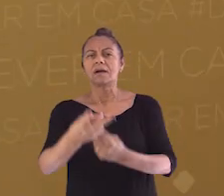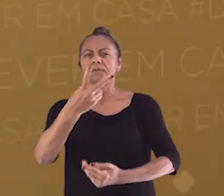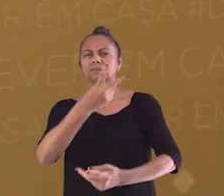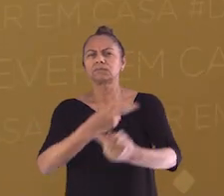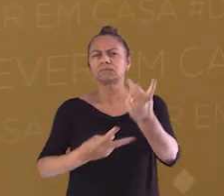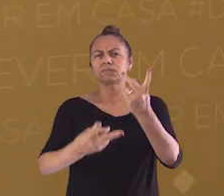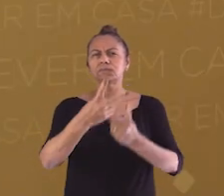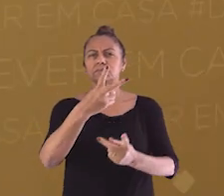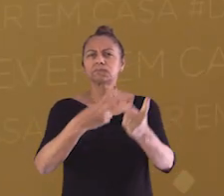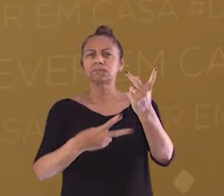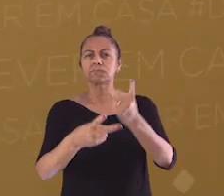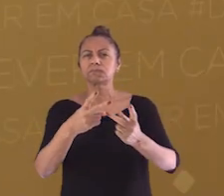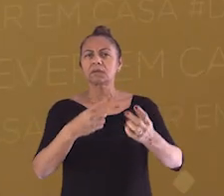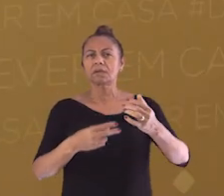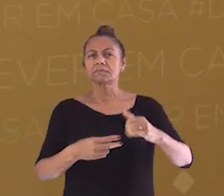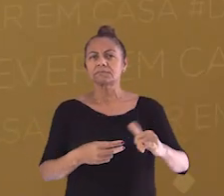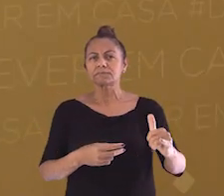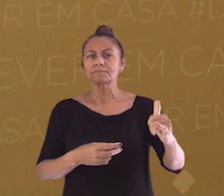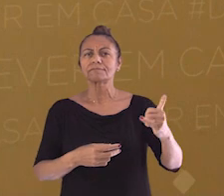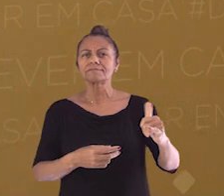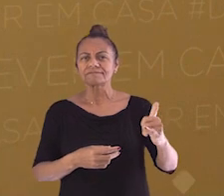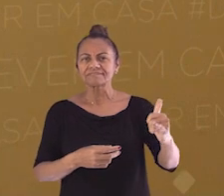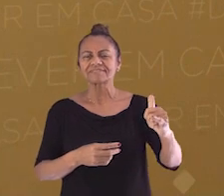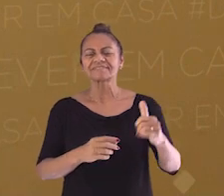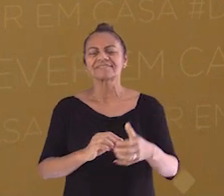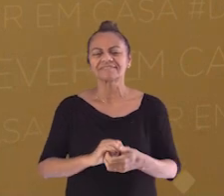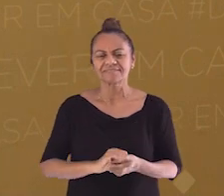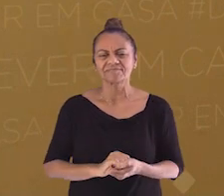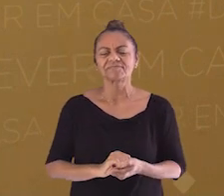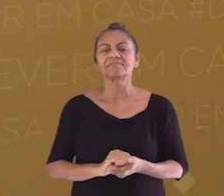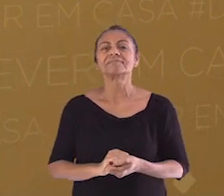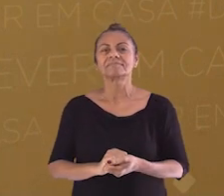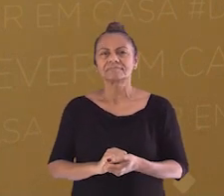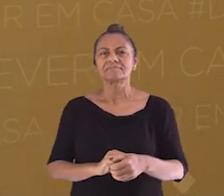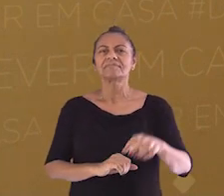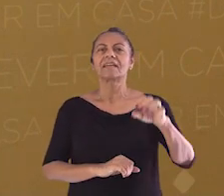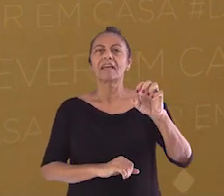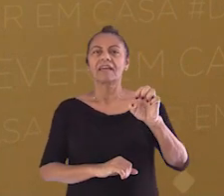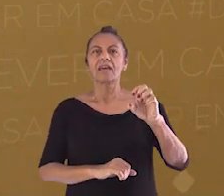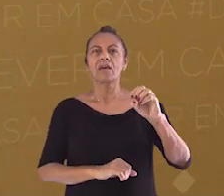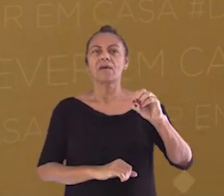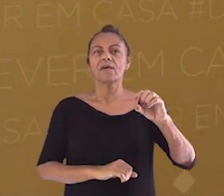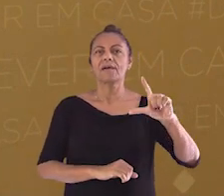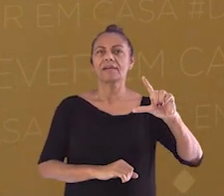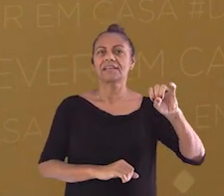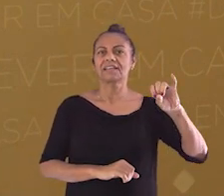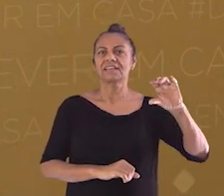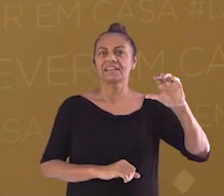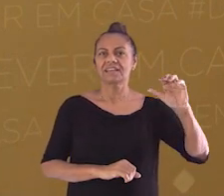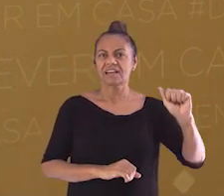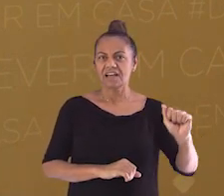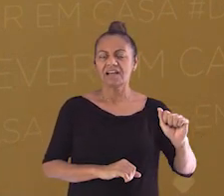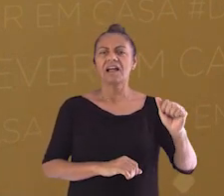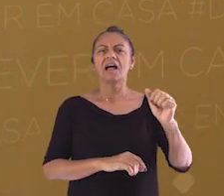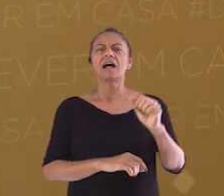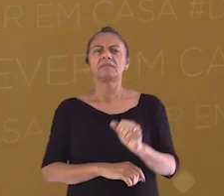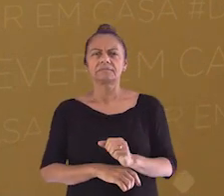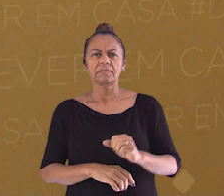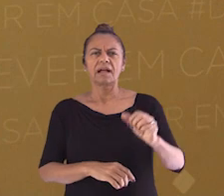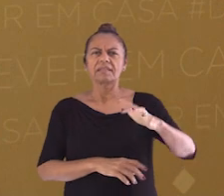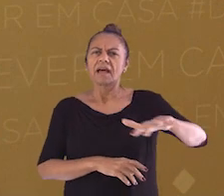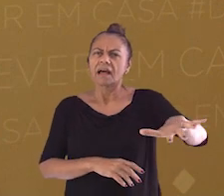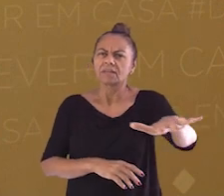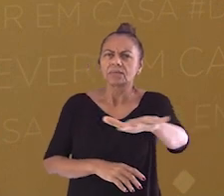perceptível o aumento no uso da energia que usa o vento, a energia eólica, que não causa impactos na